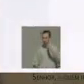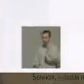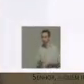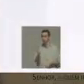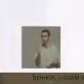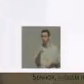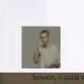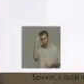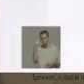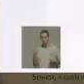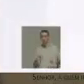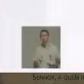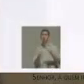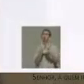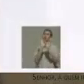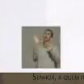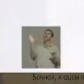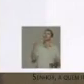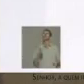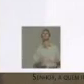distante? Por quê?